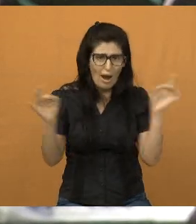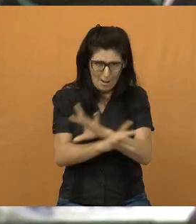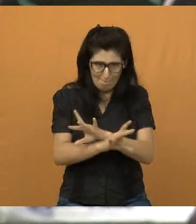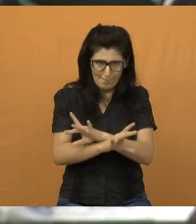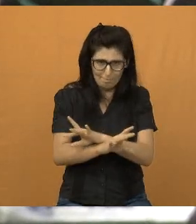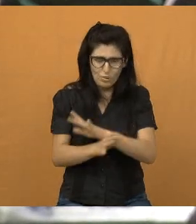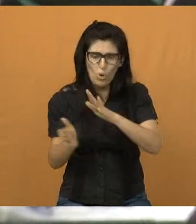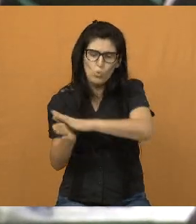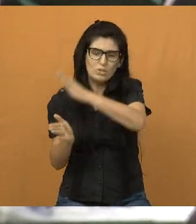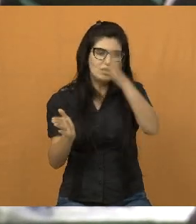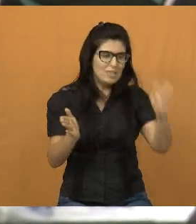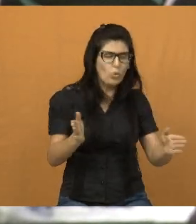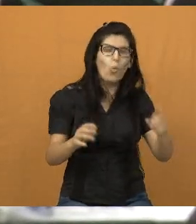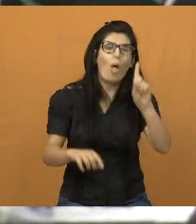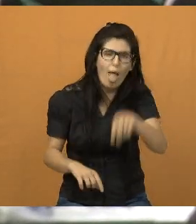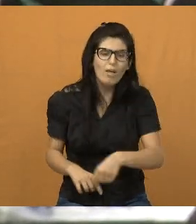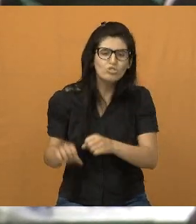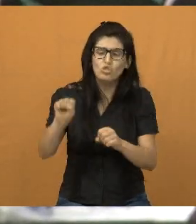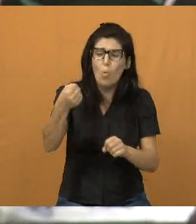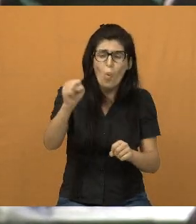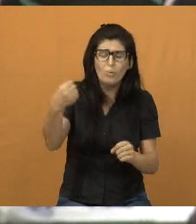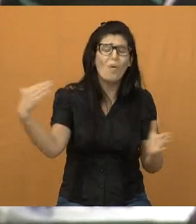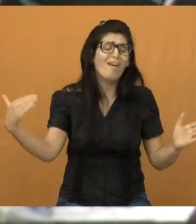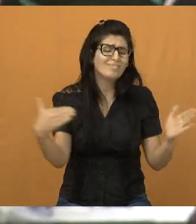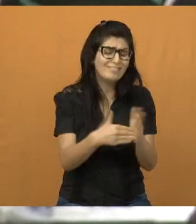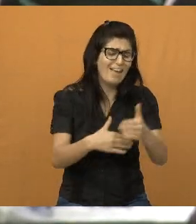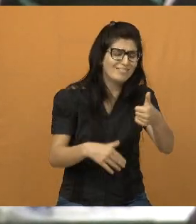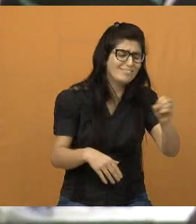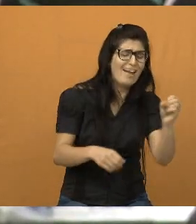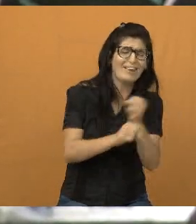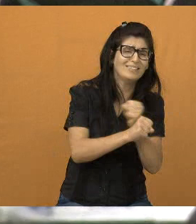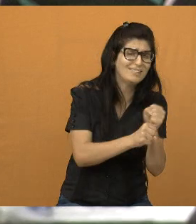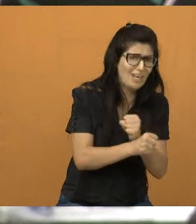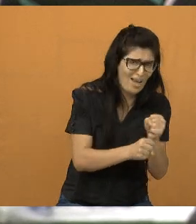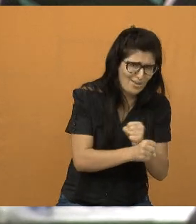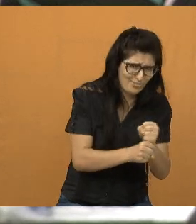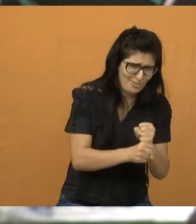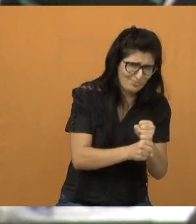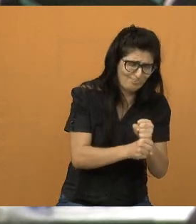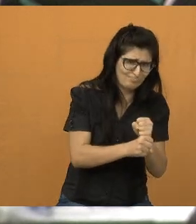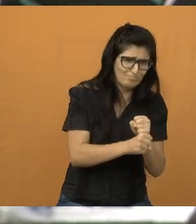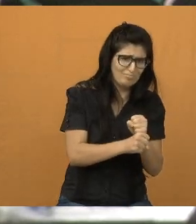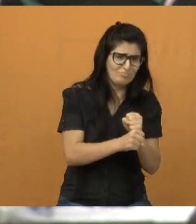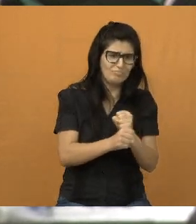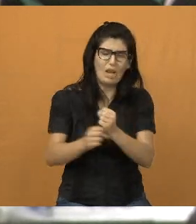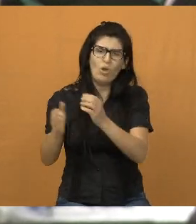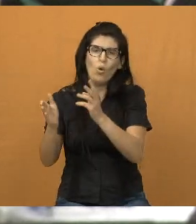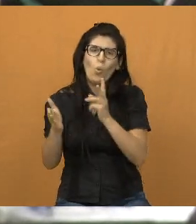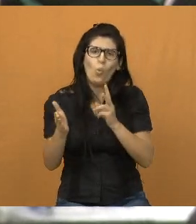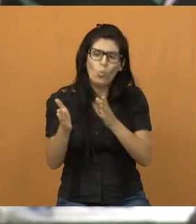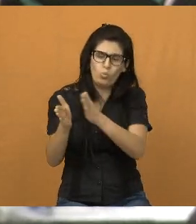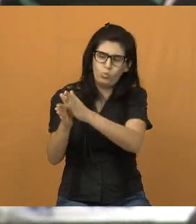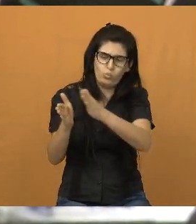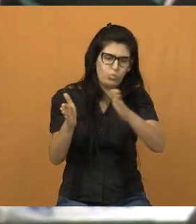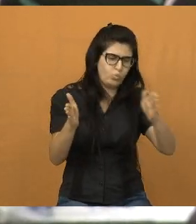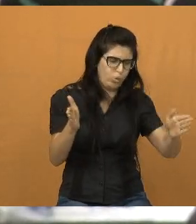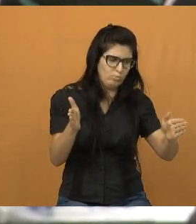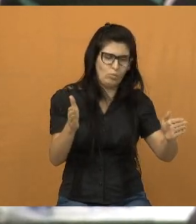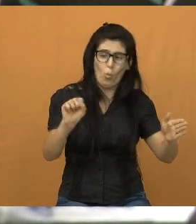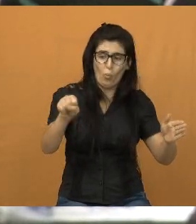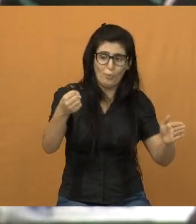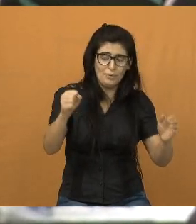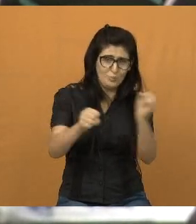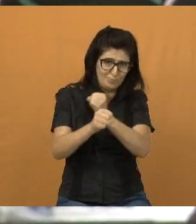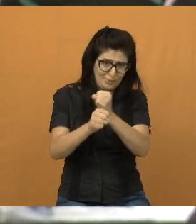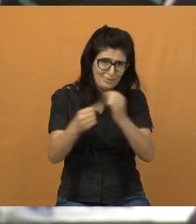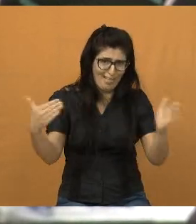8 a 10 anos. Então, o ano que e não para, não é seguido. Então, não adianta a gente pensar que vai